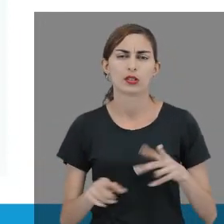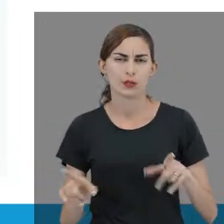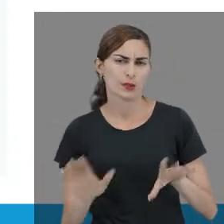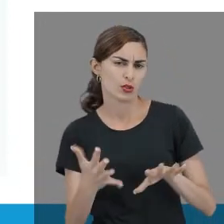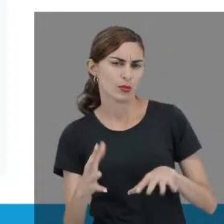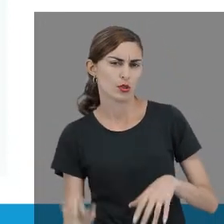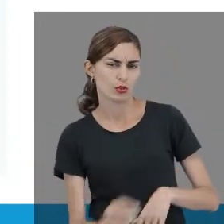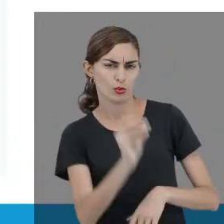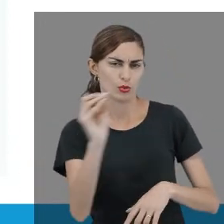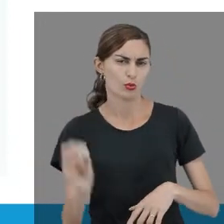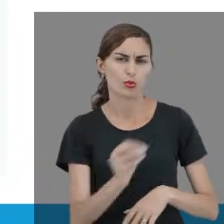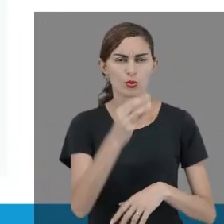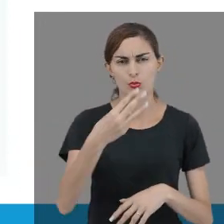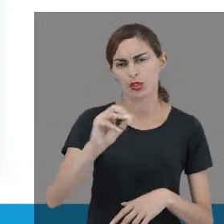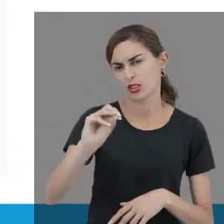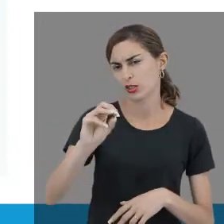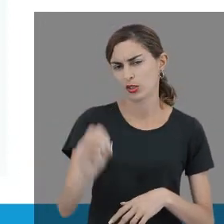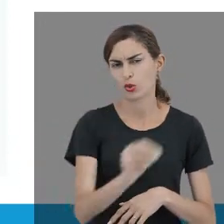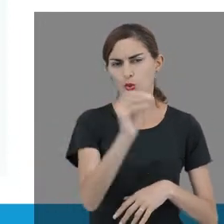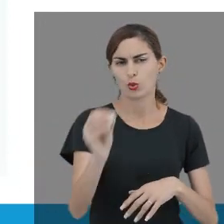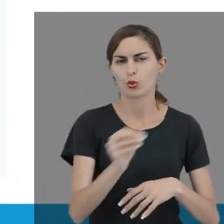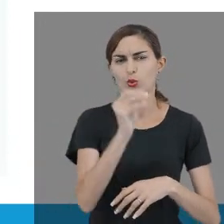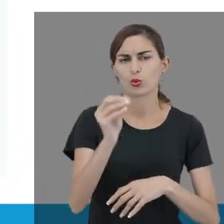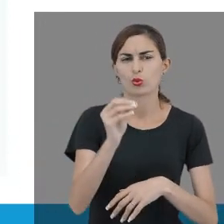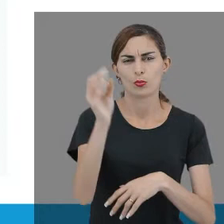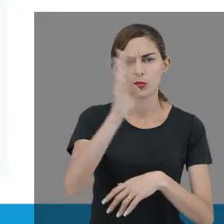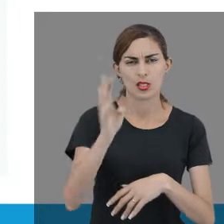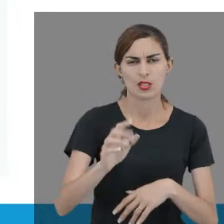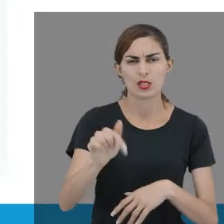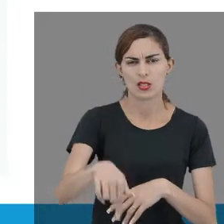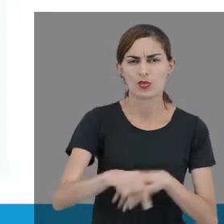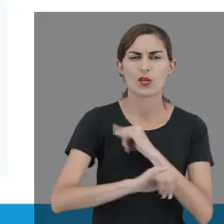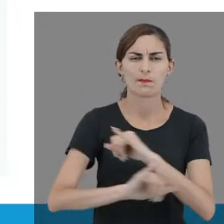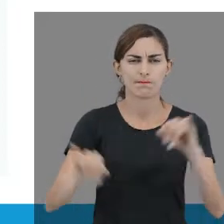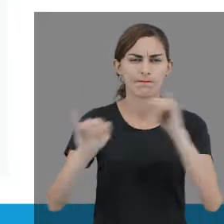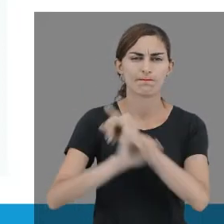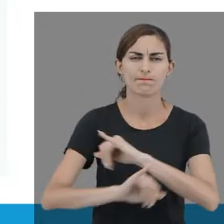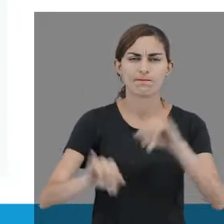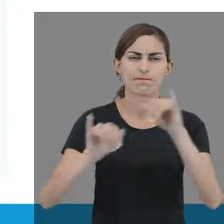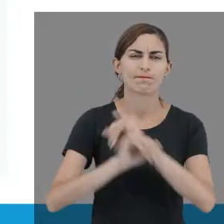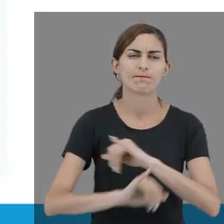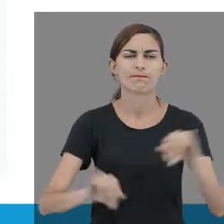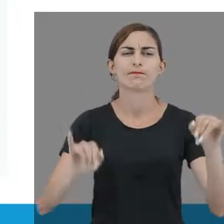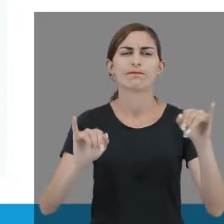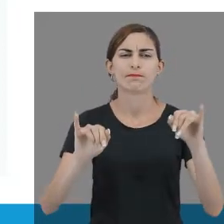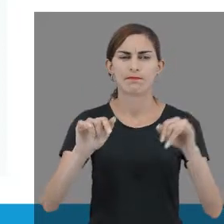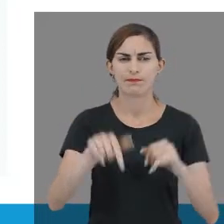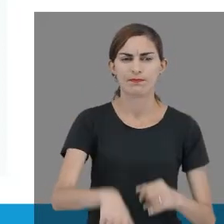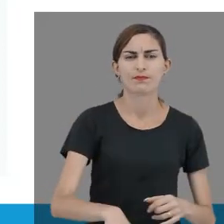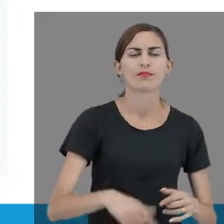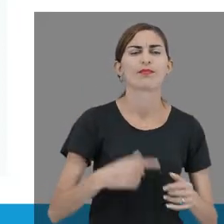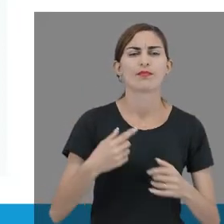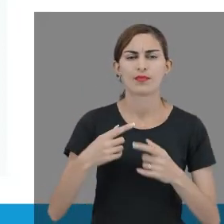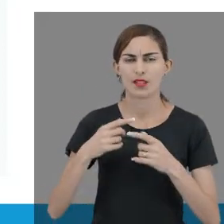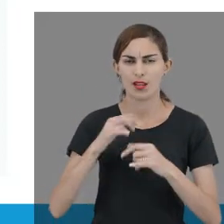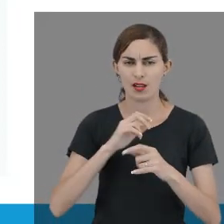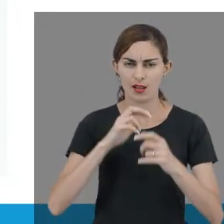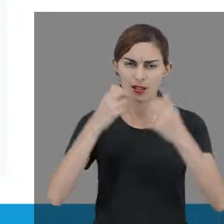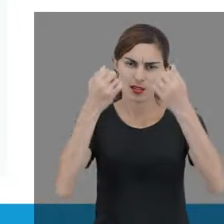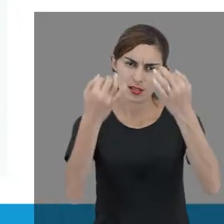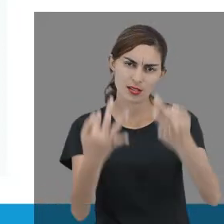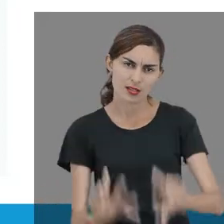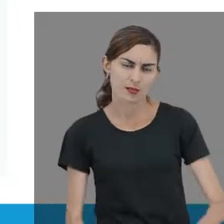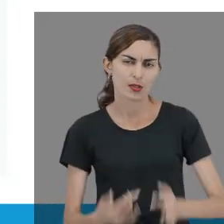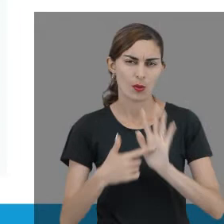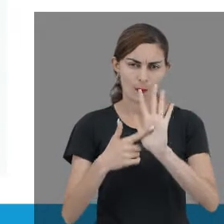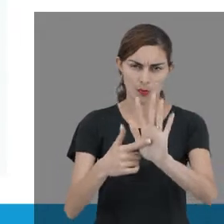de outubro o mundo todo já estava acompanhando esse evento aqui em Pernambuco. Nesse slide aí a gente vê a nota que reporta